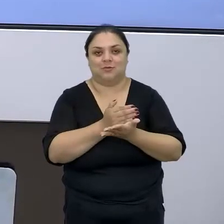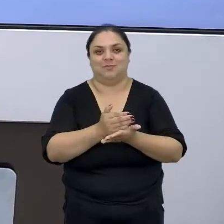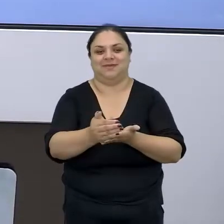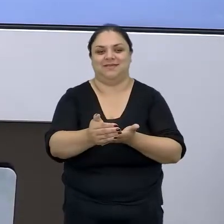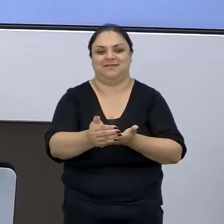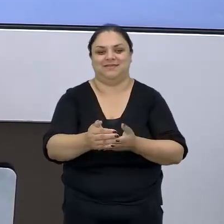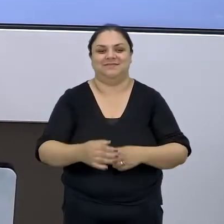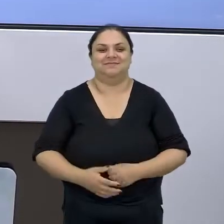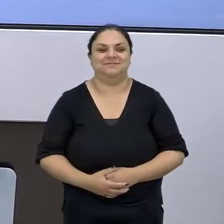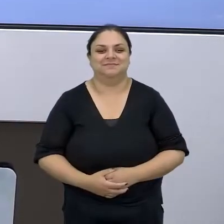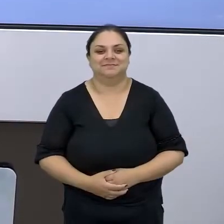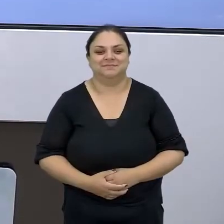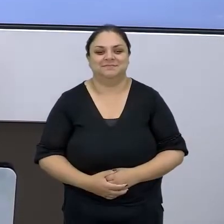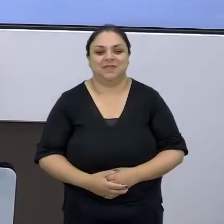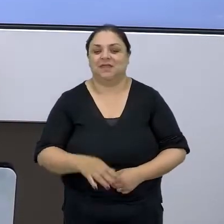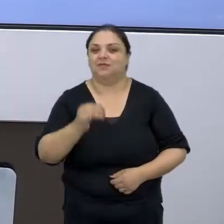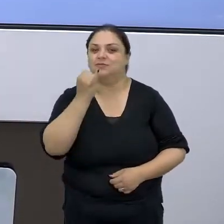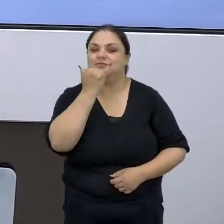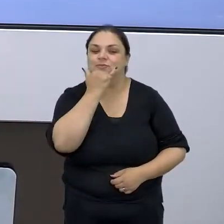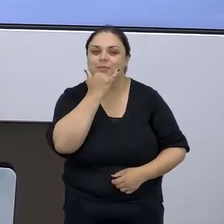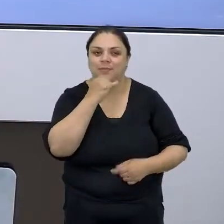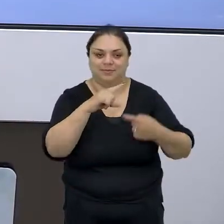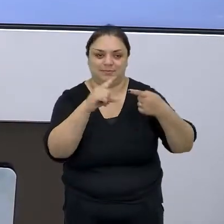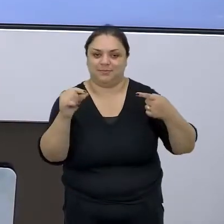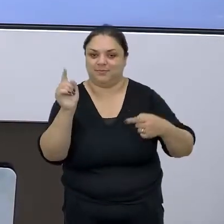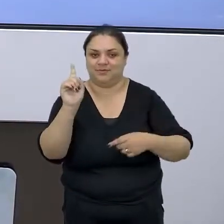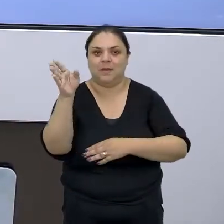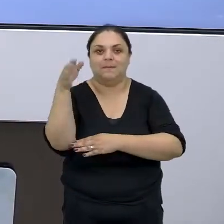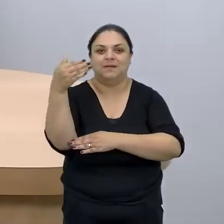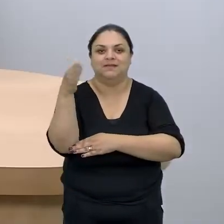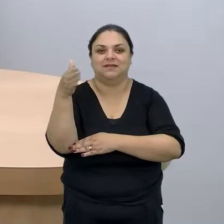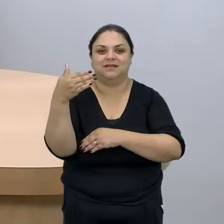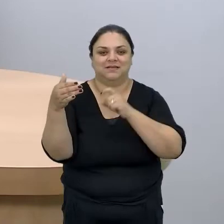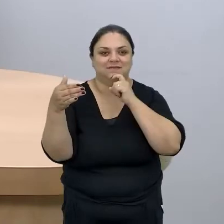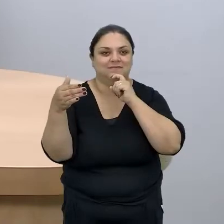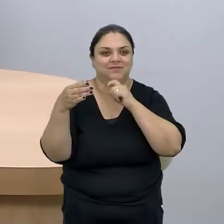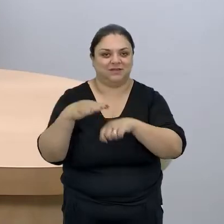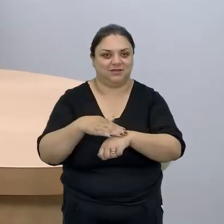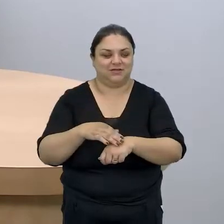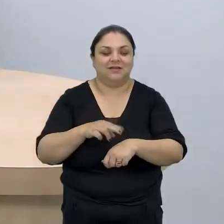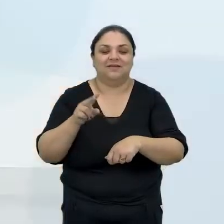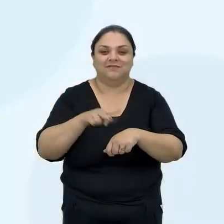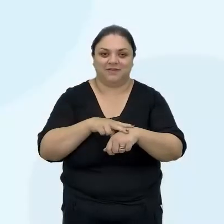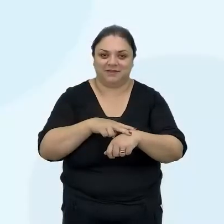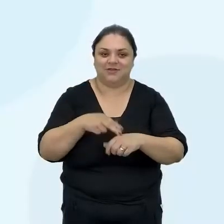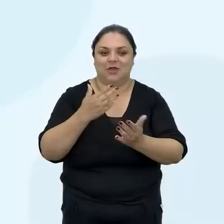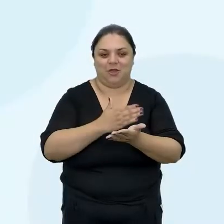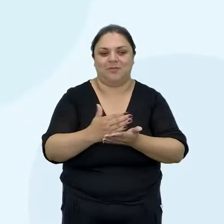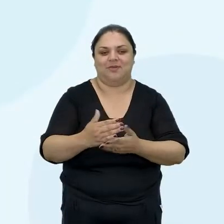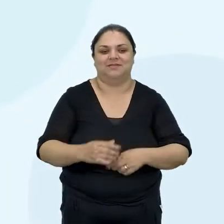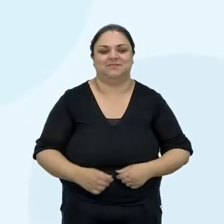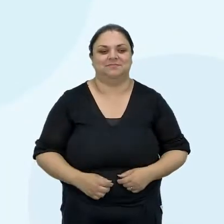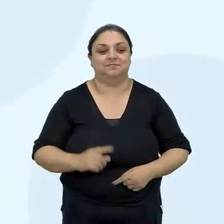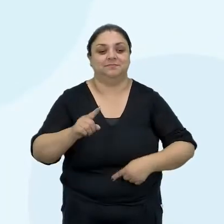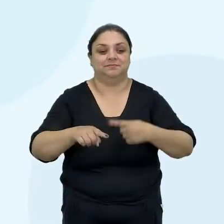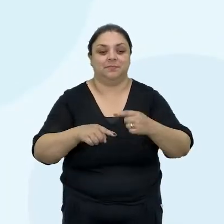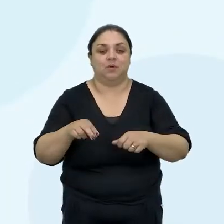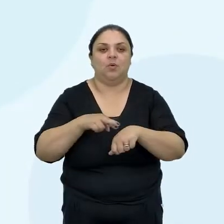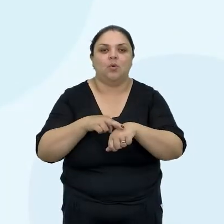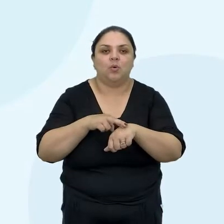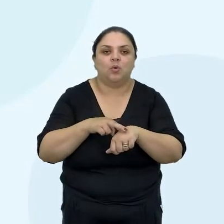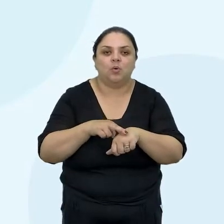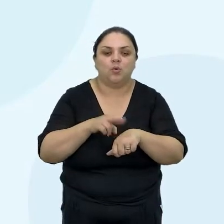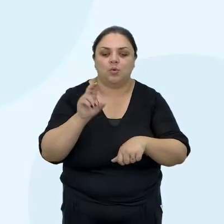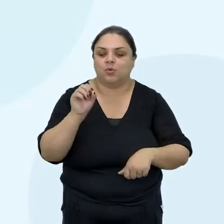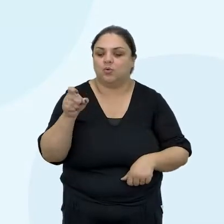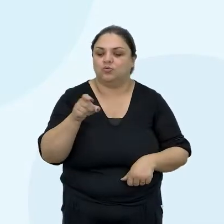eu falei setinha. E ele já começa, tá bom? Perfeito. Aí eu vim pra esse azulzinho, né? Que na verdade é um roxinho aí, que é o aparência. Por quê? O